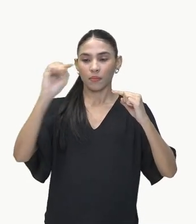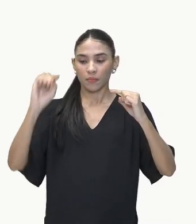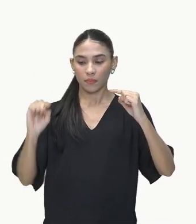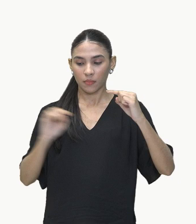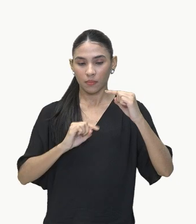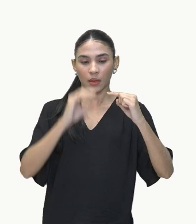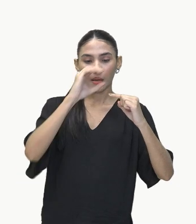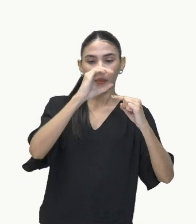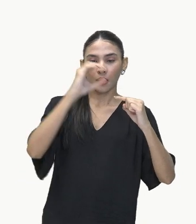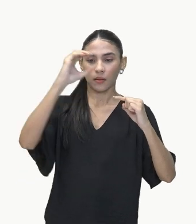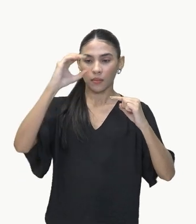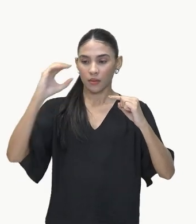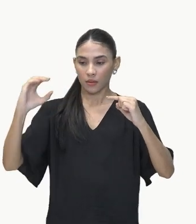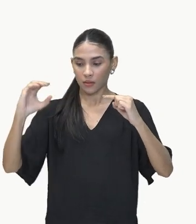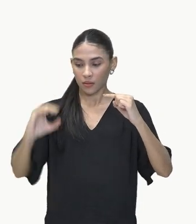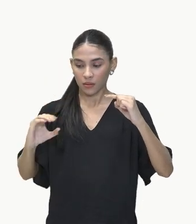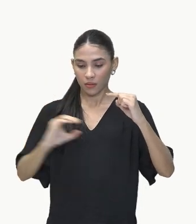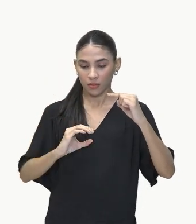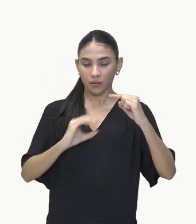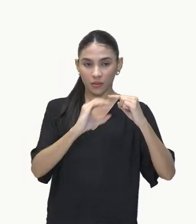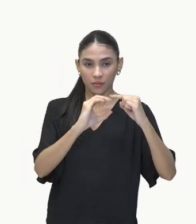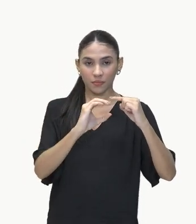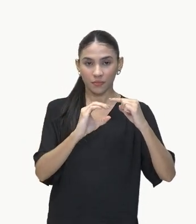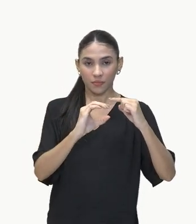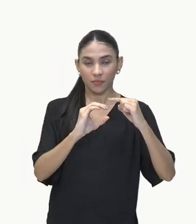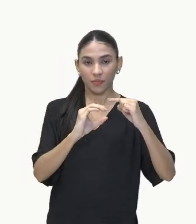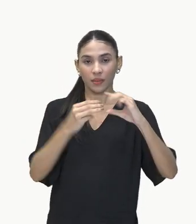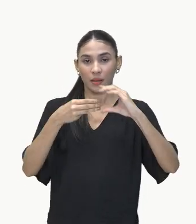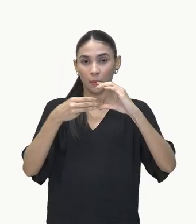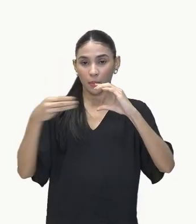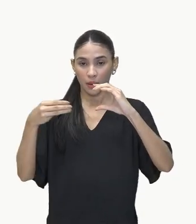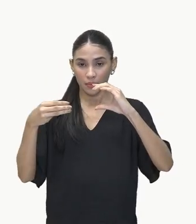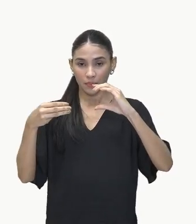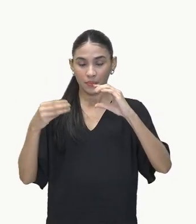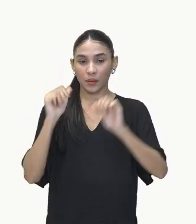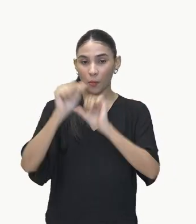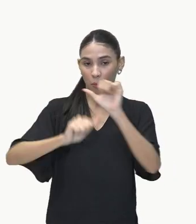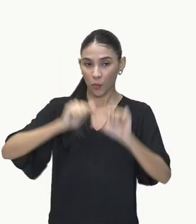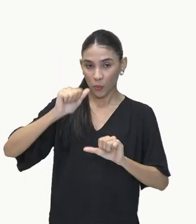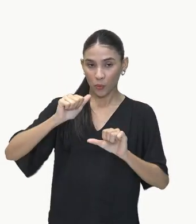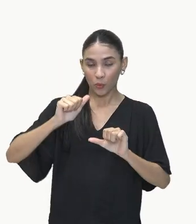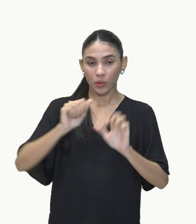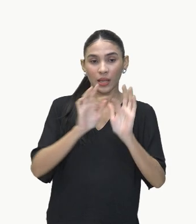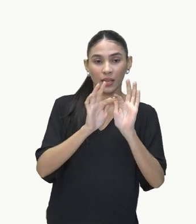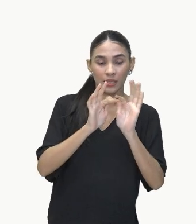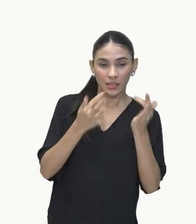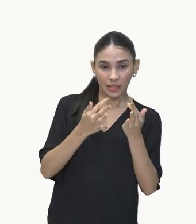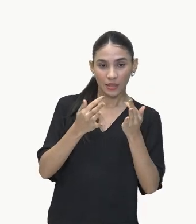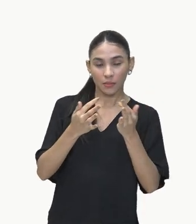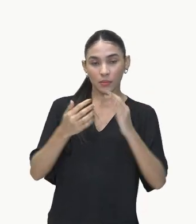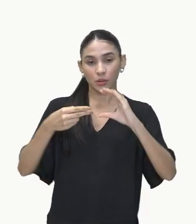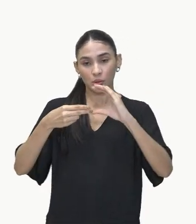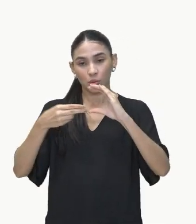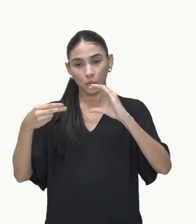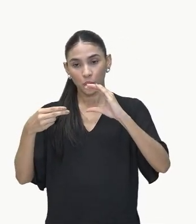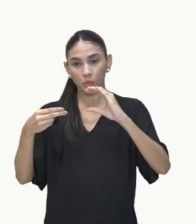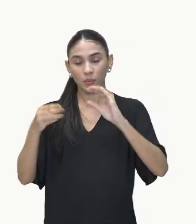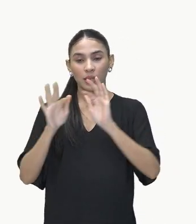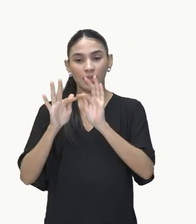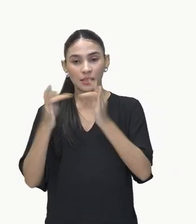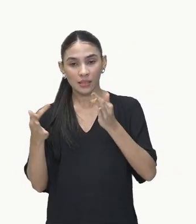3 ligações duplas. E elas estão alternadas, dupla, simples, correto? Então,